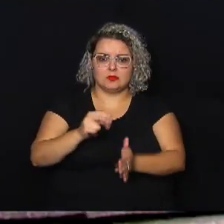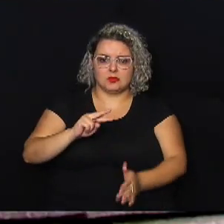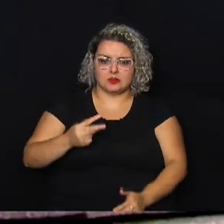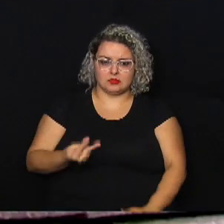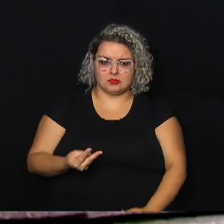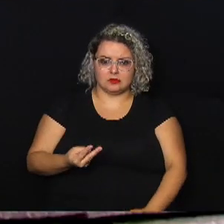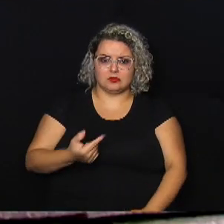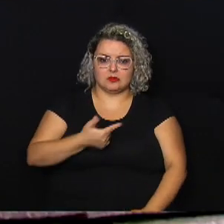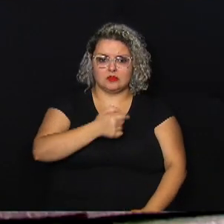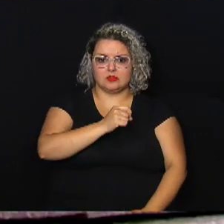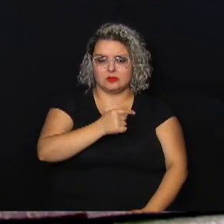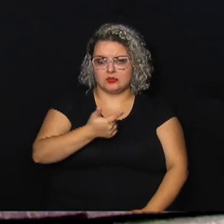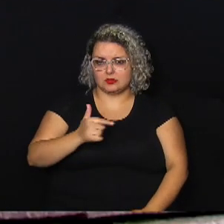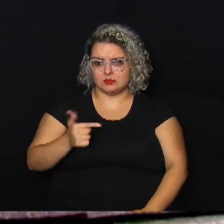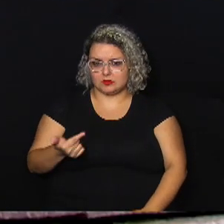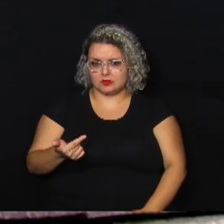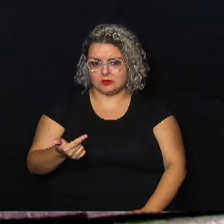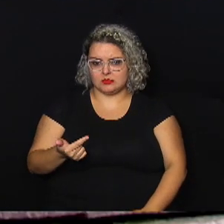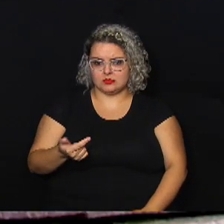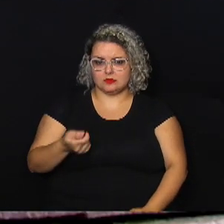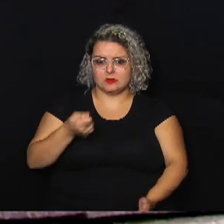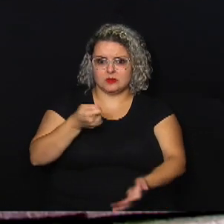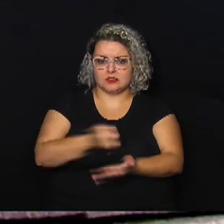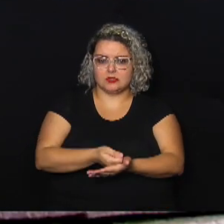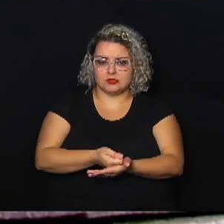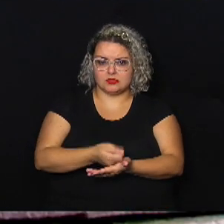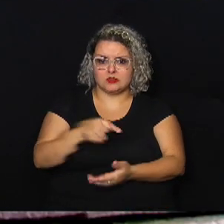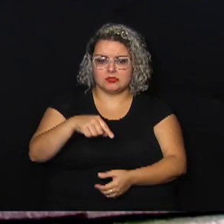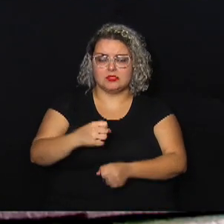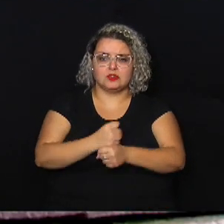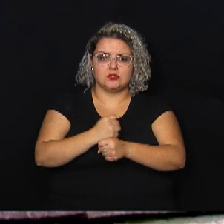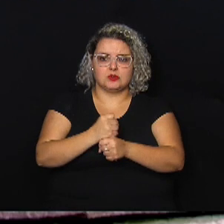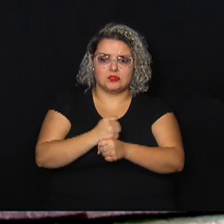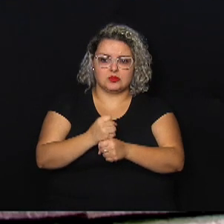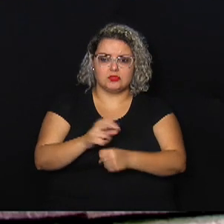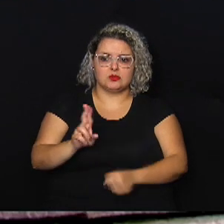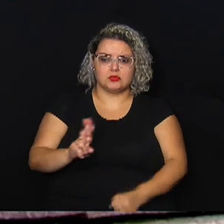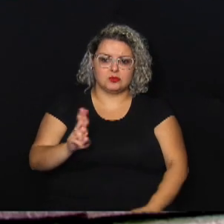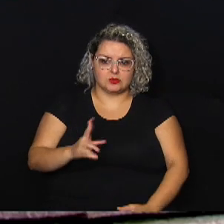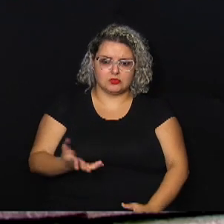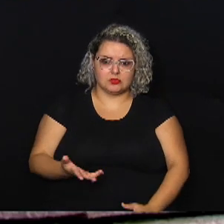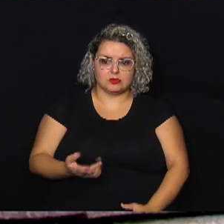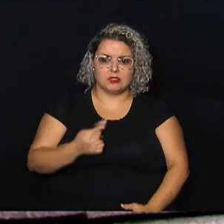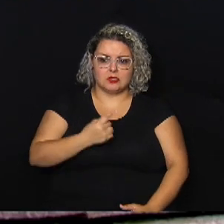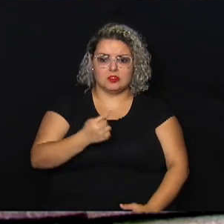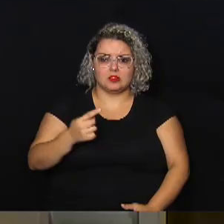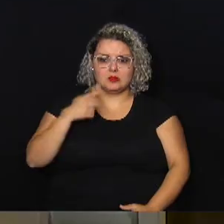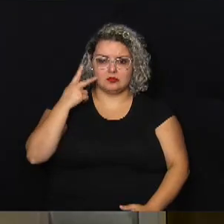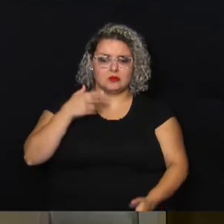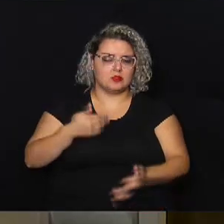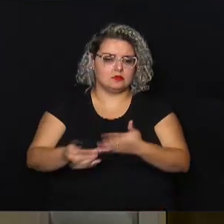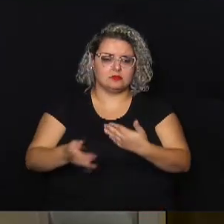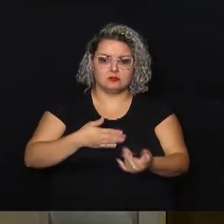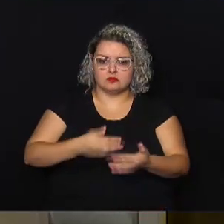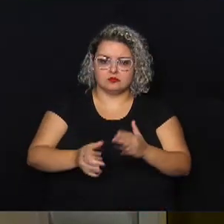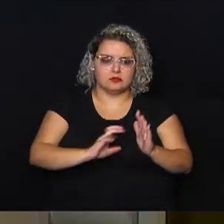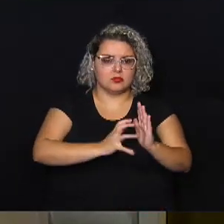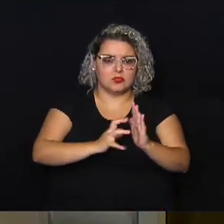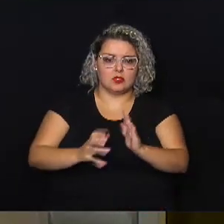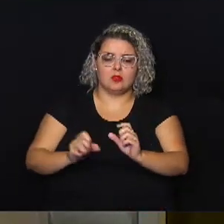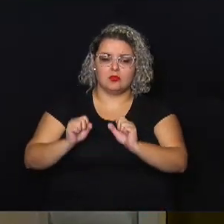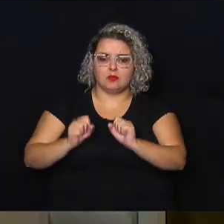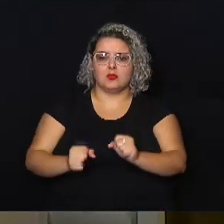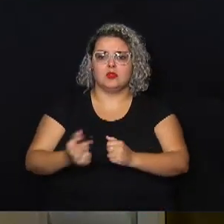em 2022, para execução neste ano. Cada vereador, independentemente de partido, pôde